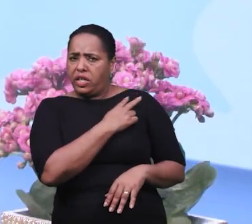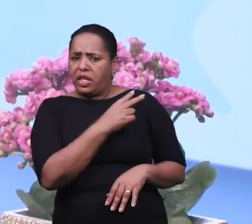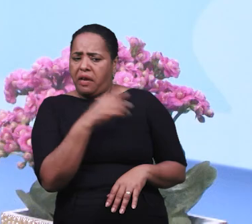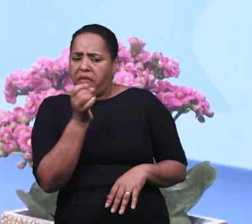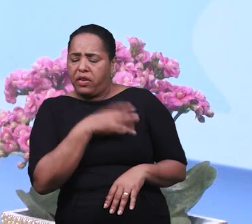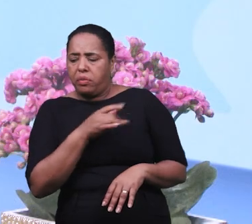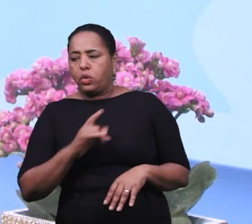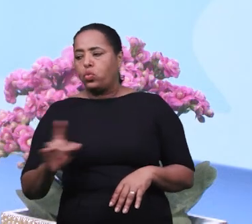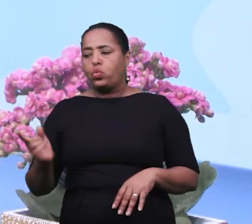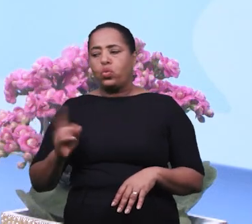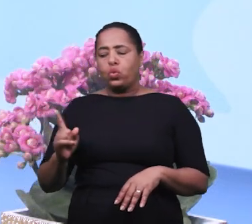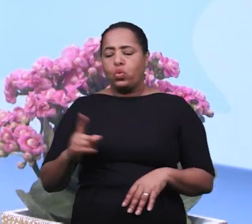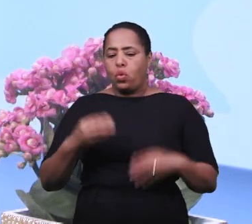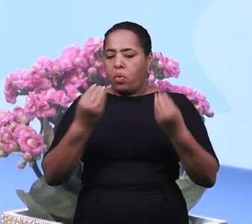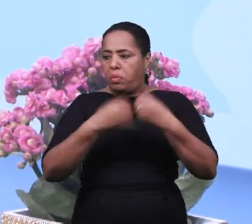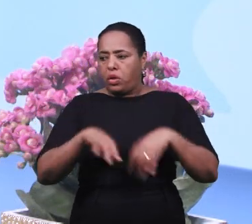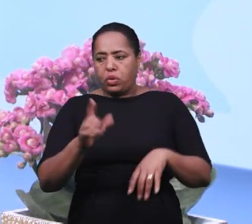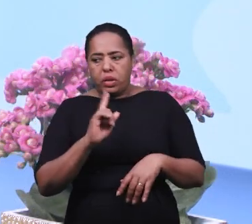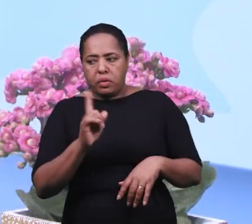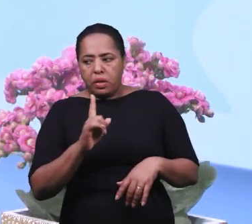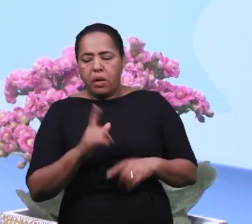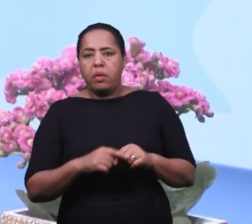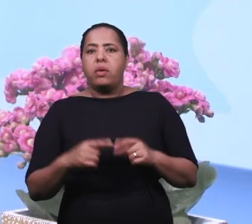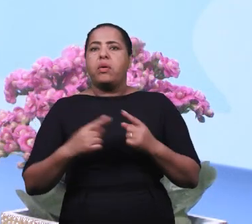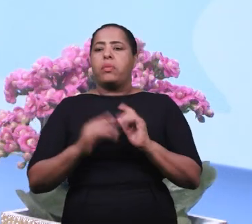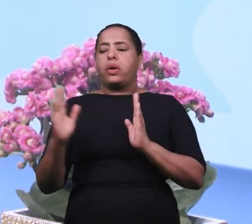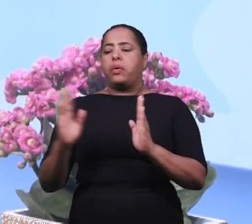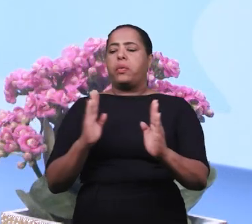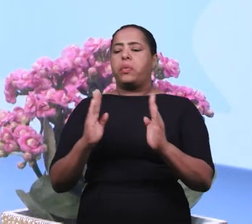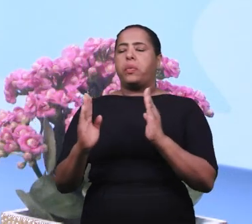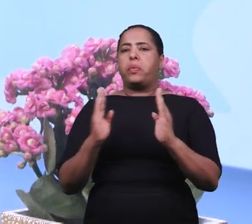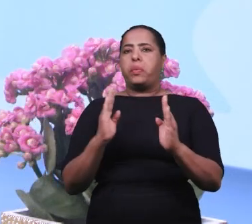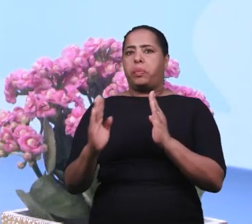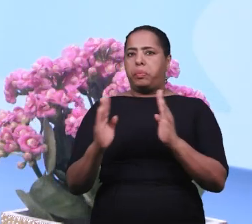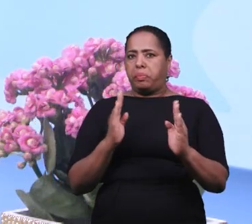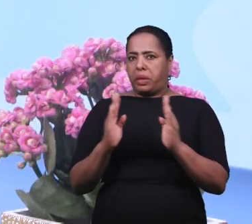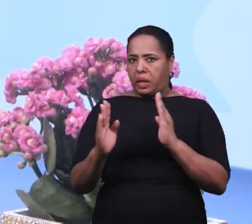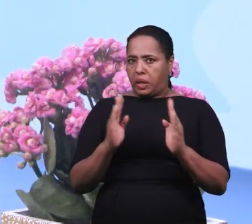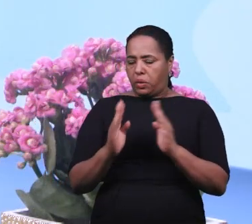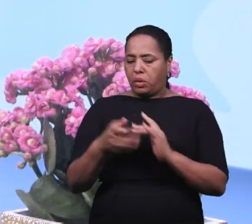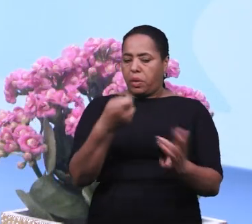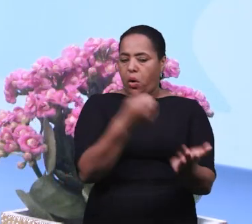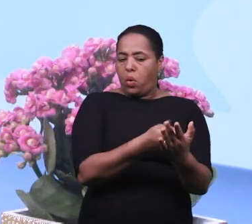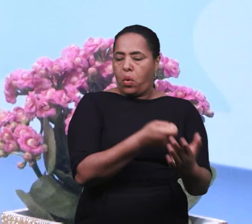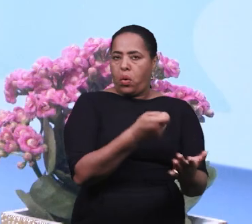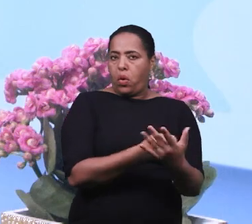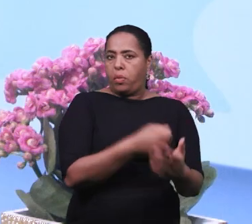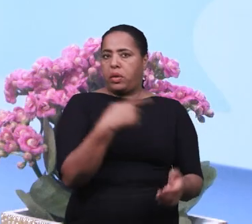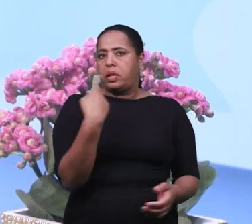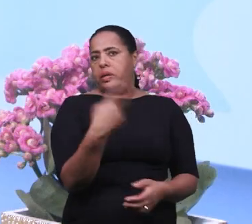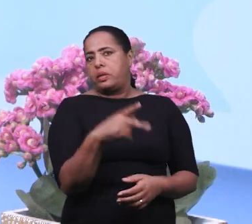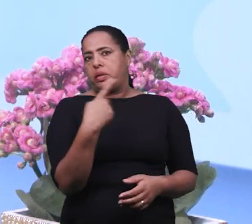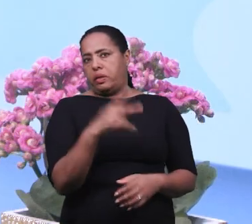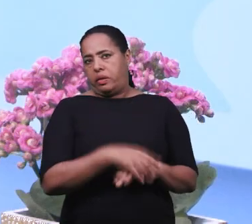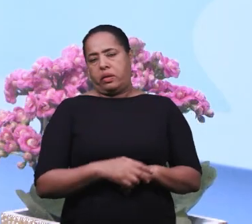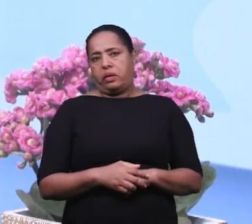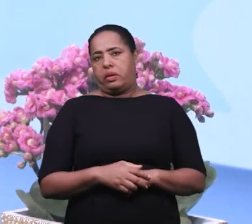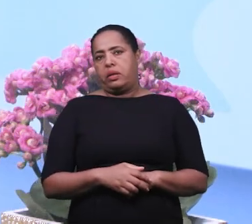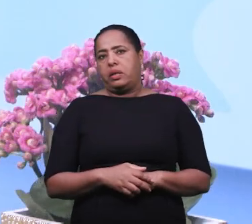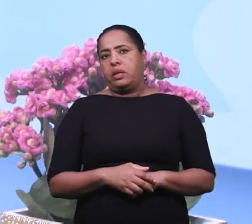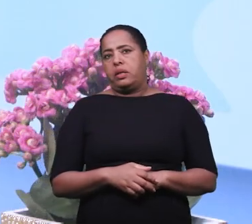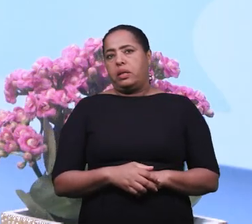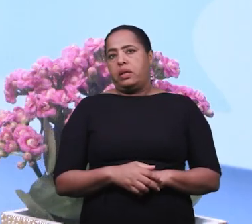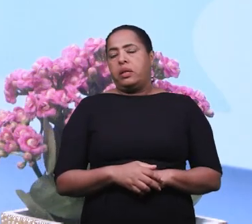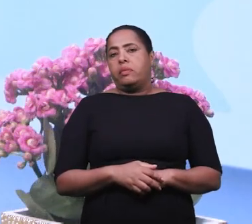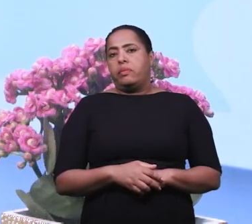não tem prejuízo nenhum para ele. Por quê? Acaba tendo prazo prescricional também para ele ser cobrado. E, de repente, o prazo já prescreveu há muito tempo. Então, não vai